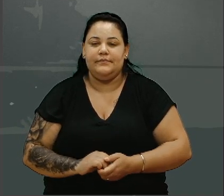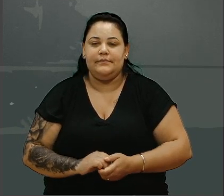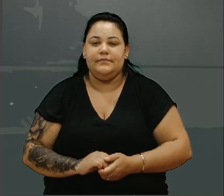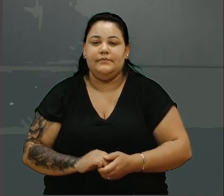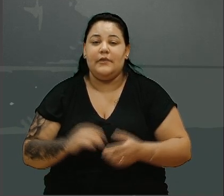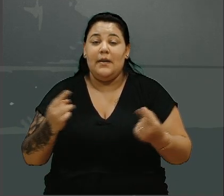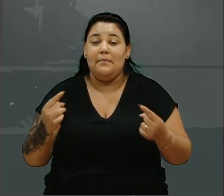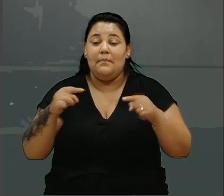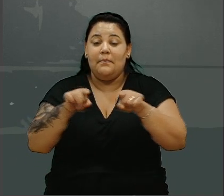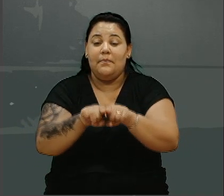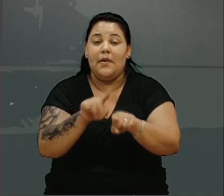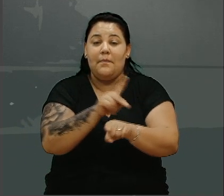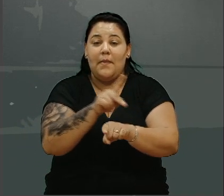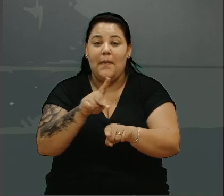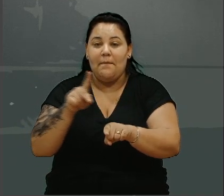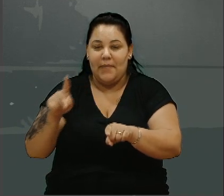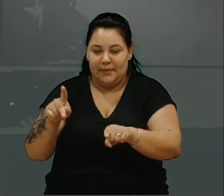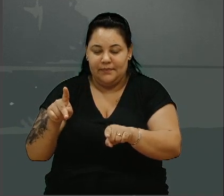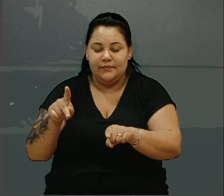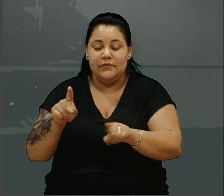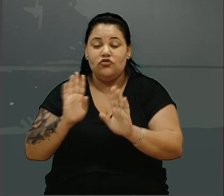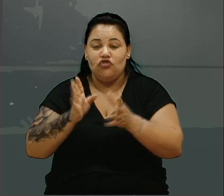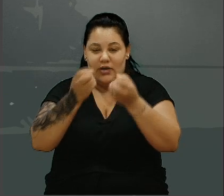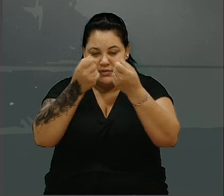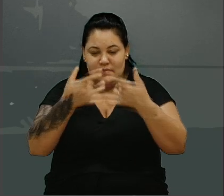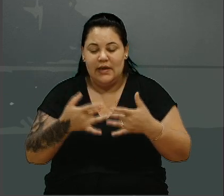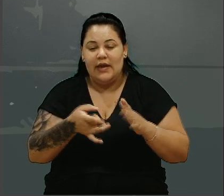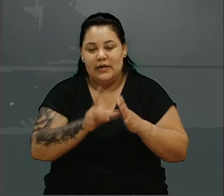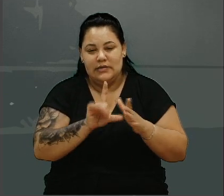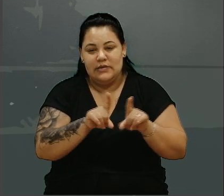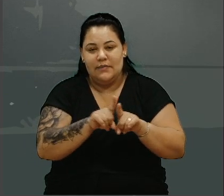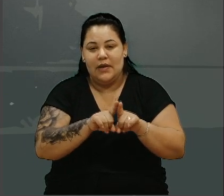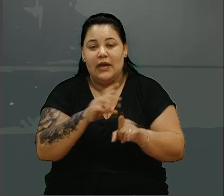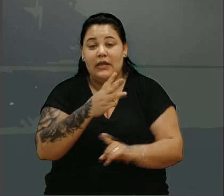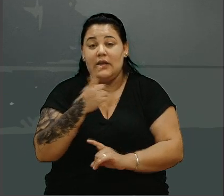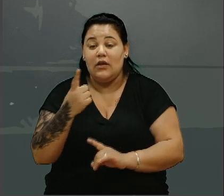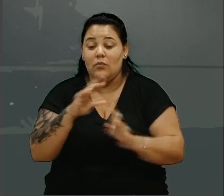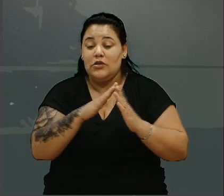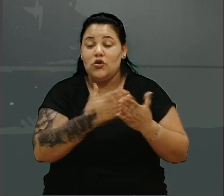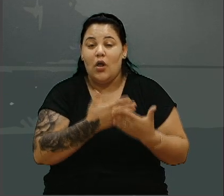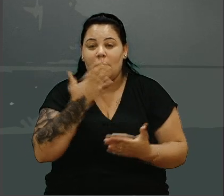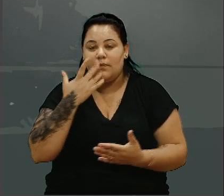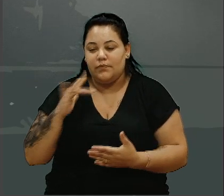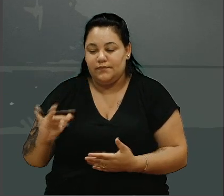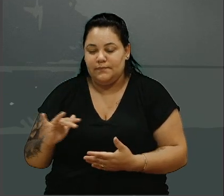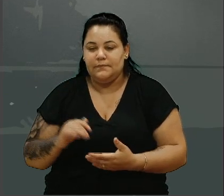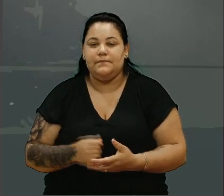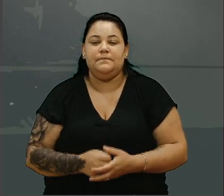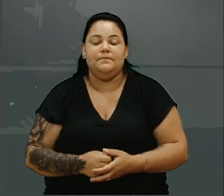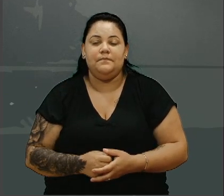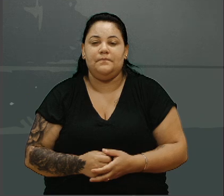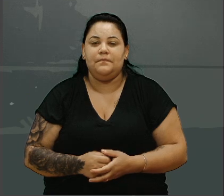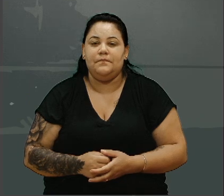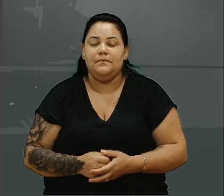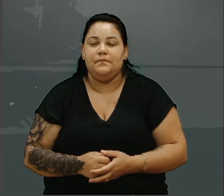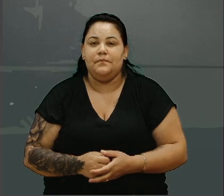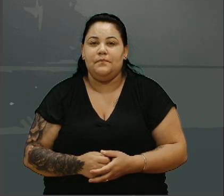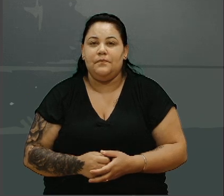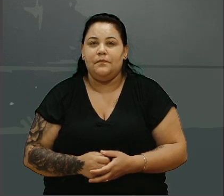Parcerias público-privadas, aquela que eu falei para vocês recente, 31 escolas de educação infantil. Escola de ensino,